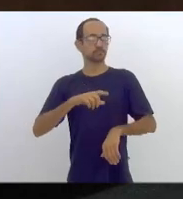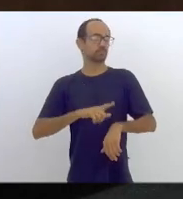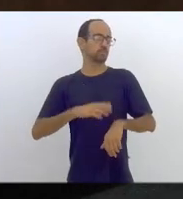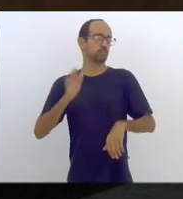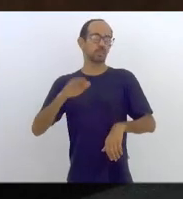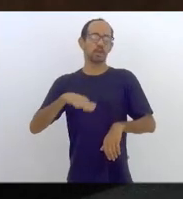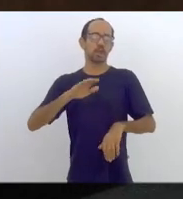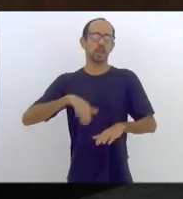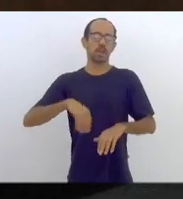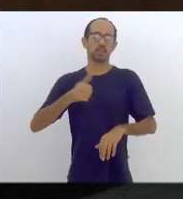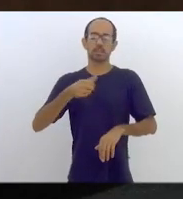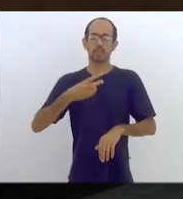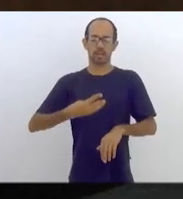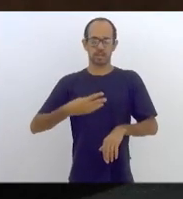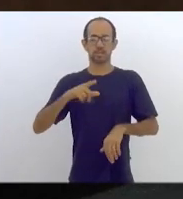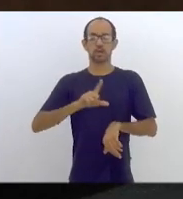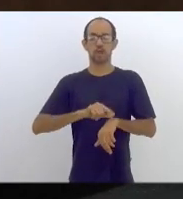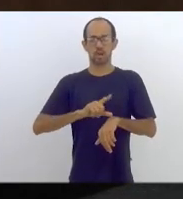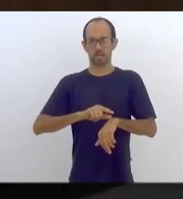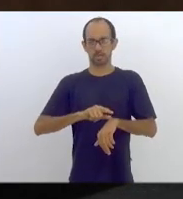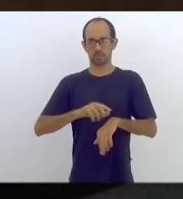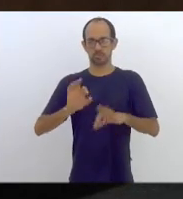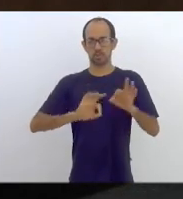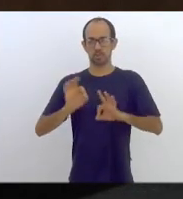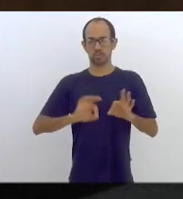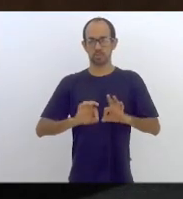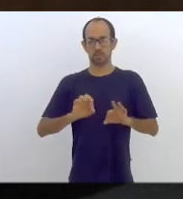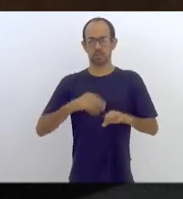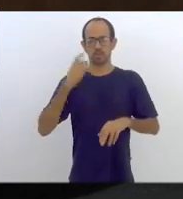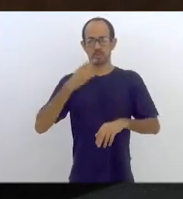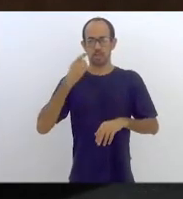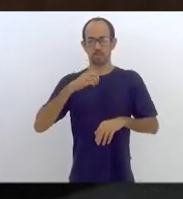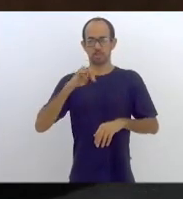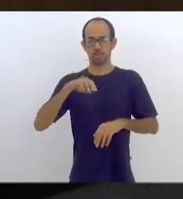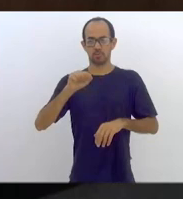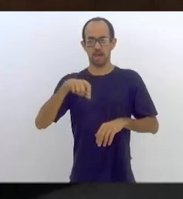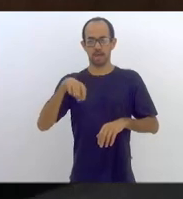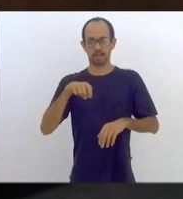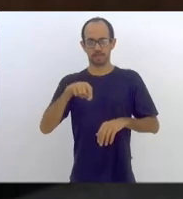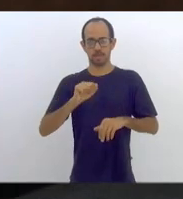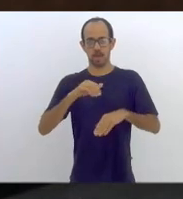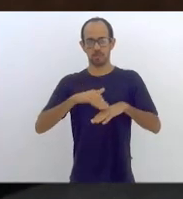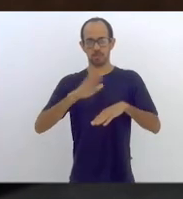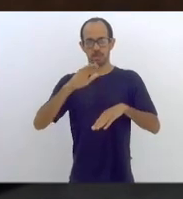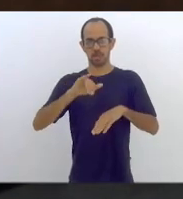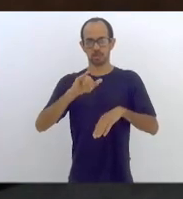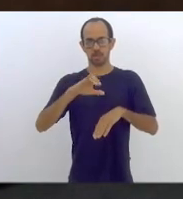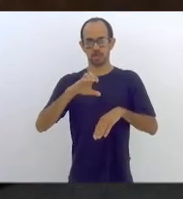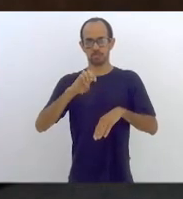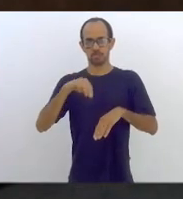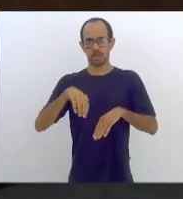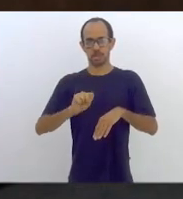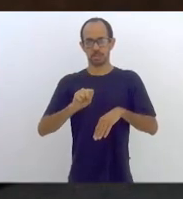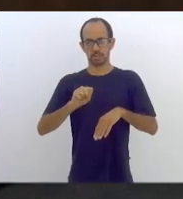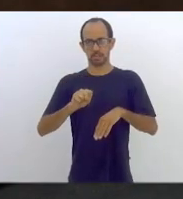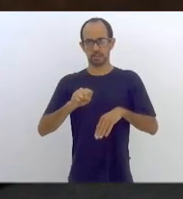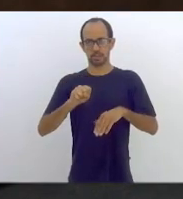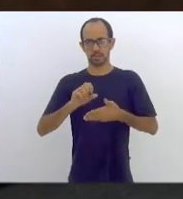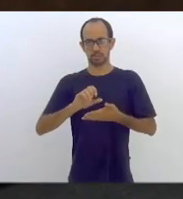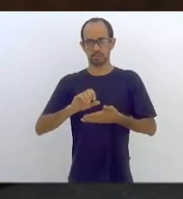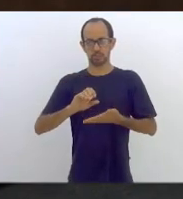Max para crescer o percentual do ICMS Municipal a ser aplicado